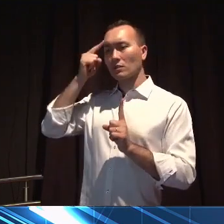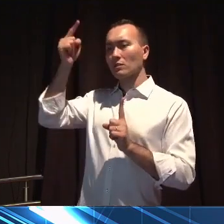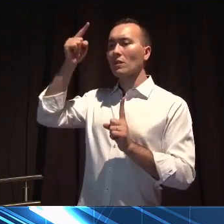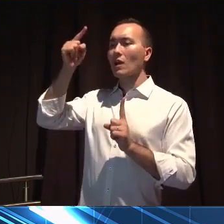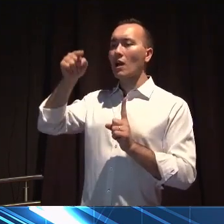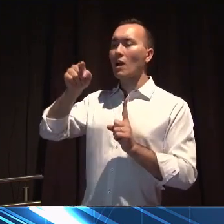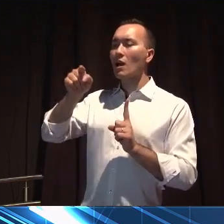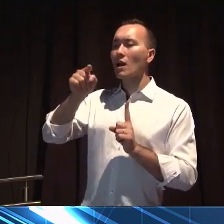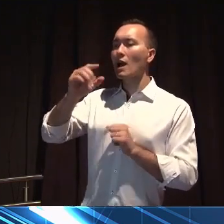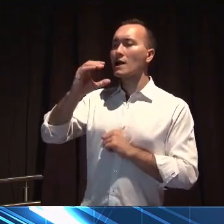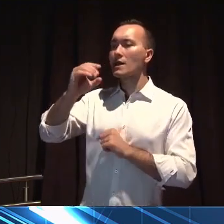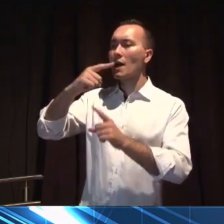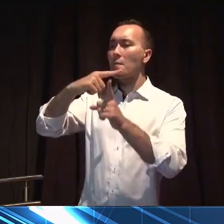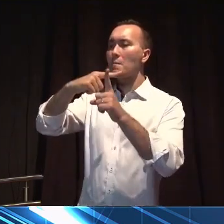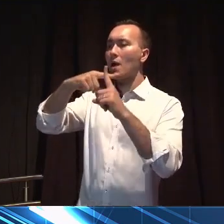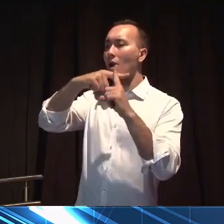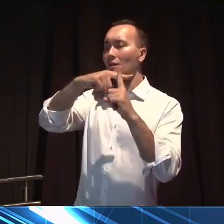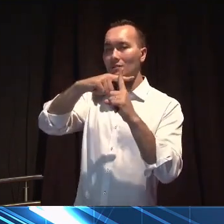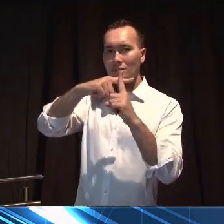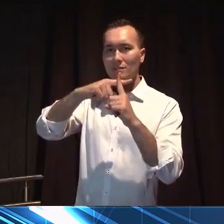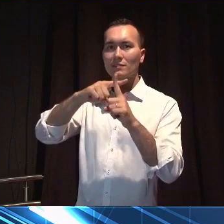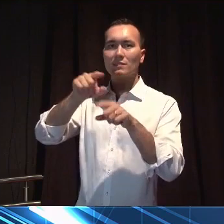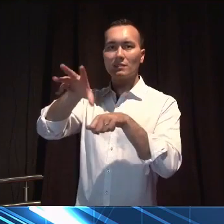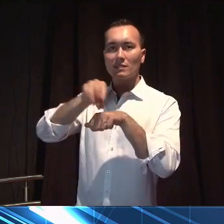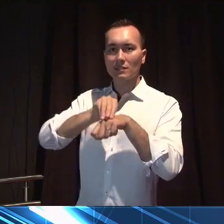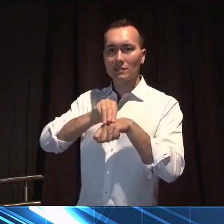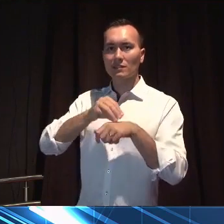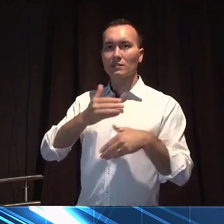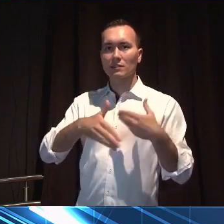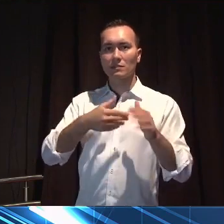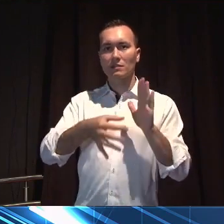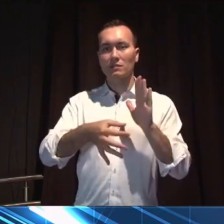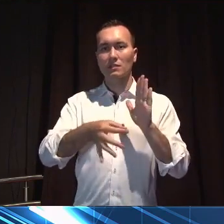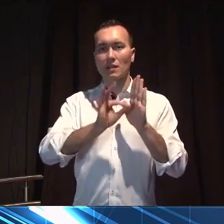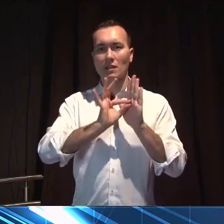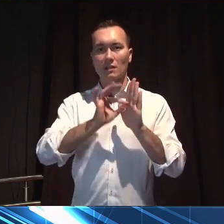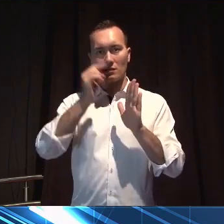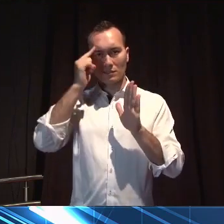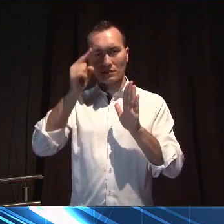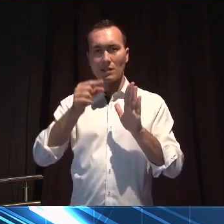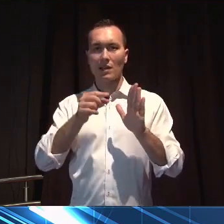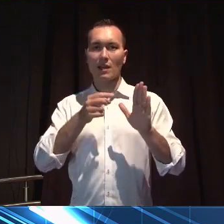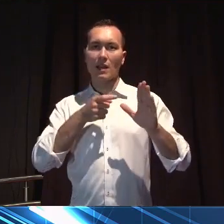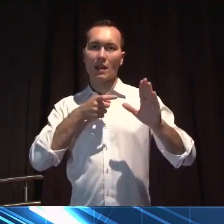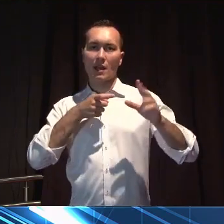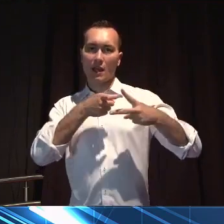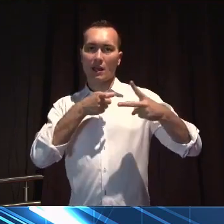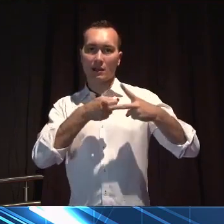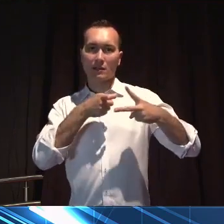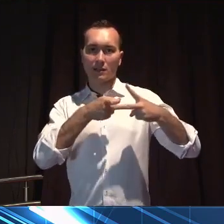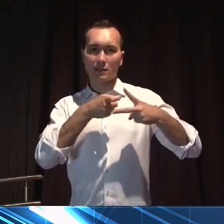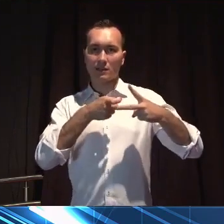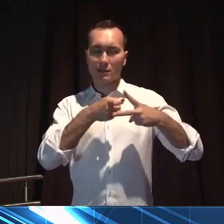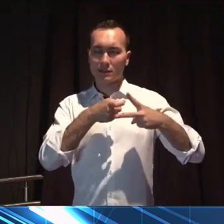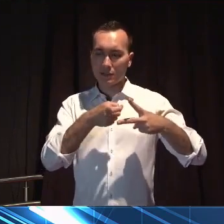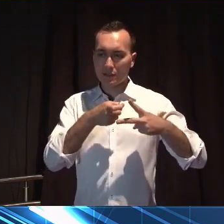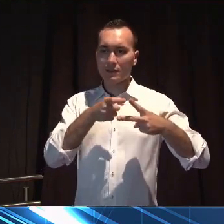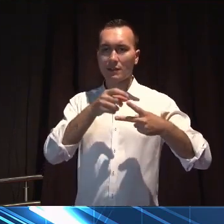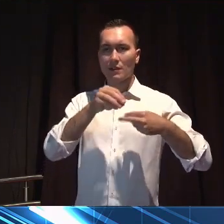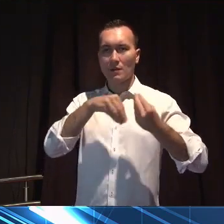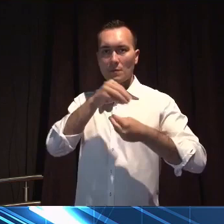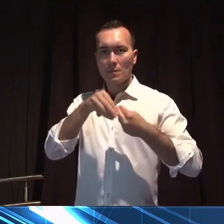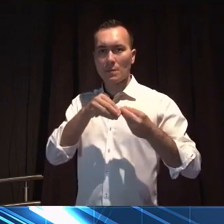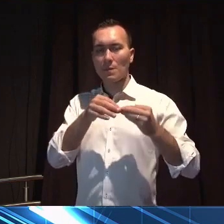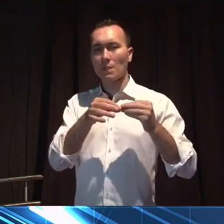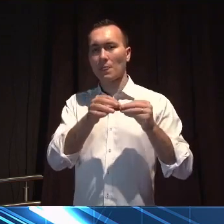expôs as APIs em JavaScript, então dá para usar. E esse projeto é meio doido no início, assim, o cara tem que pensar um pouco